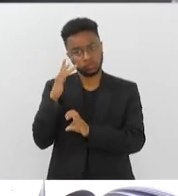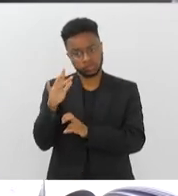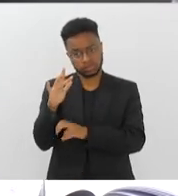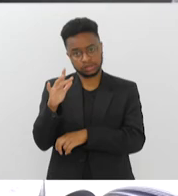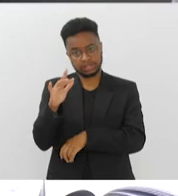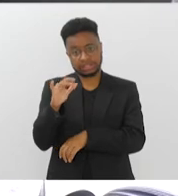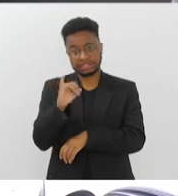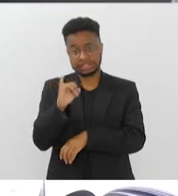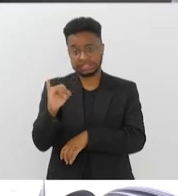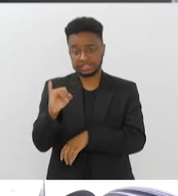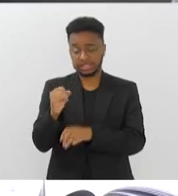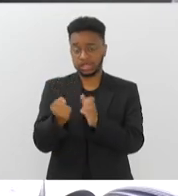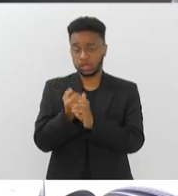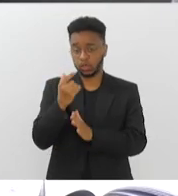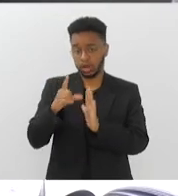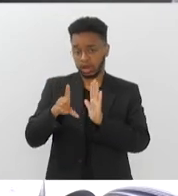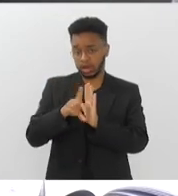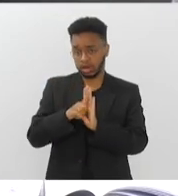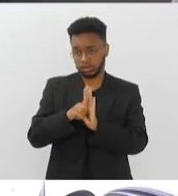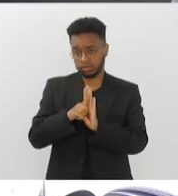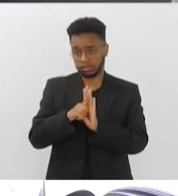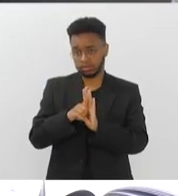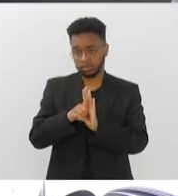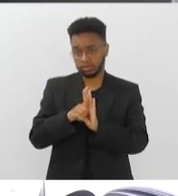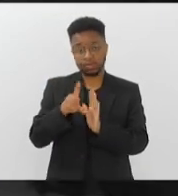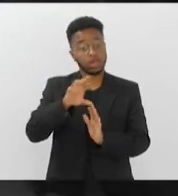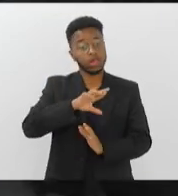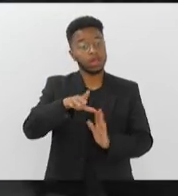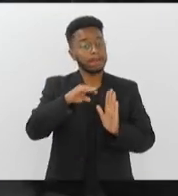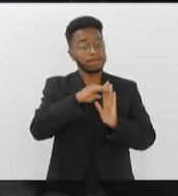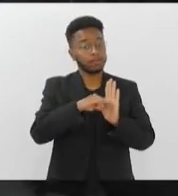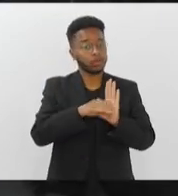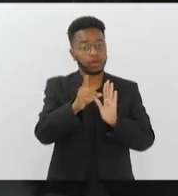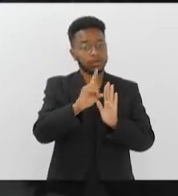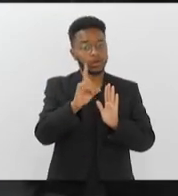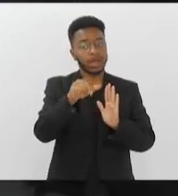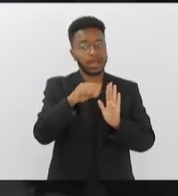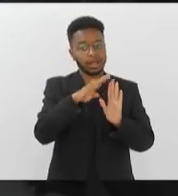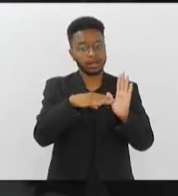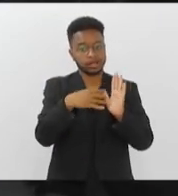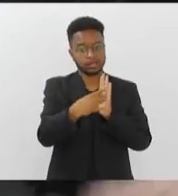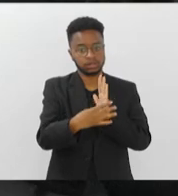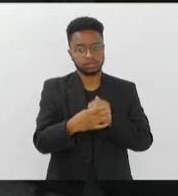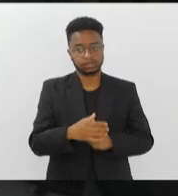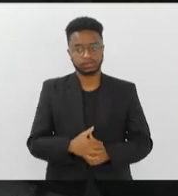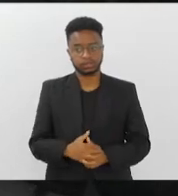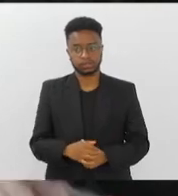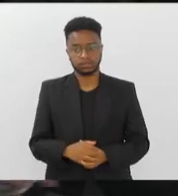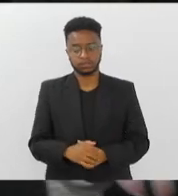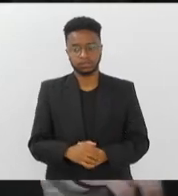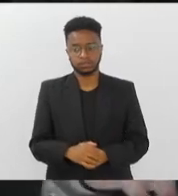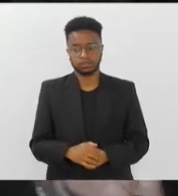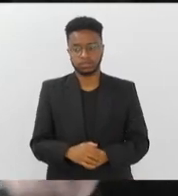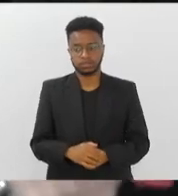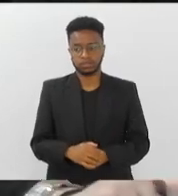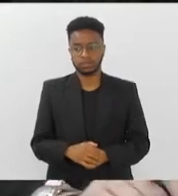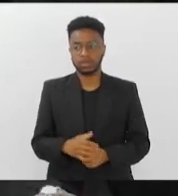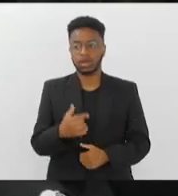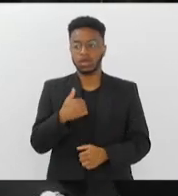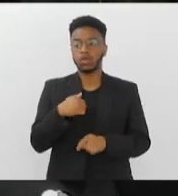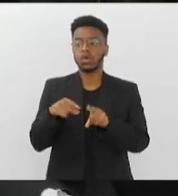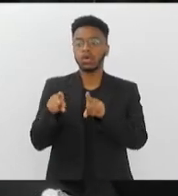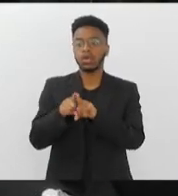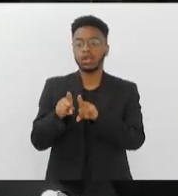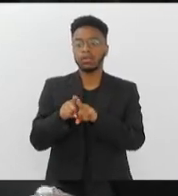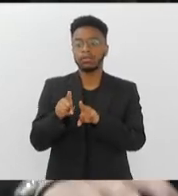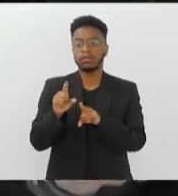sei se ela legislou. Você não verificou? Era programa, era questão de calendário. Também. Só que eu me lembrei muito. Foi a primeira vez que eu tomei